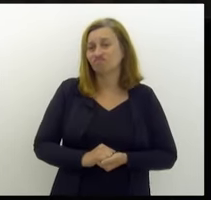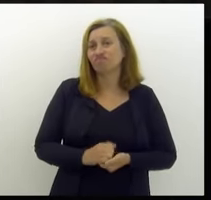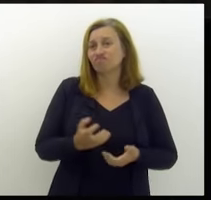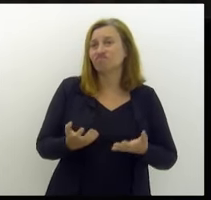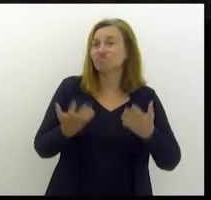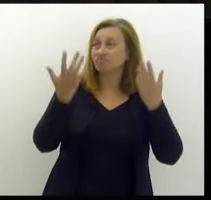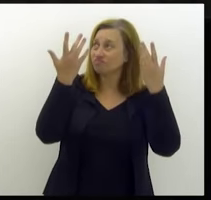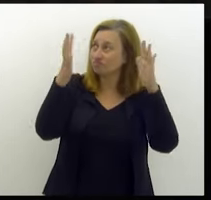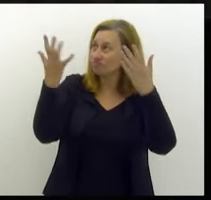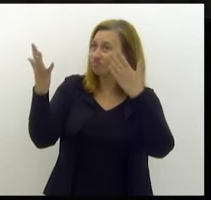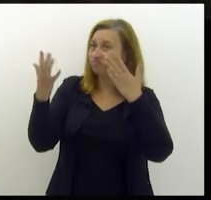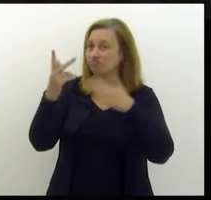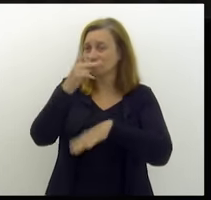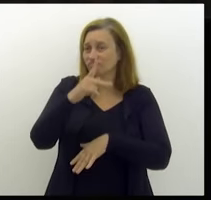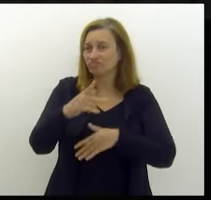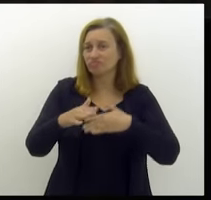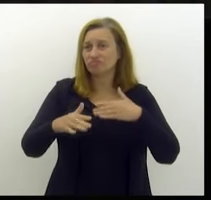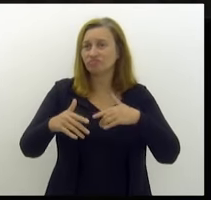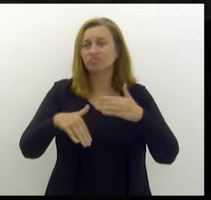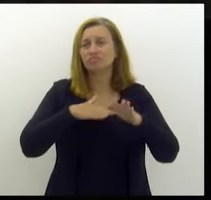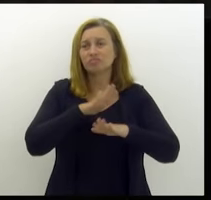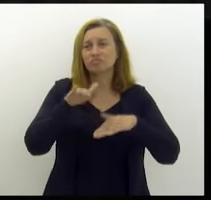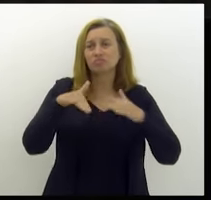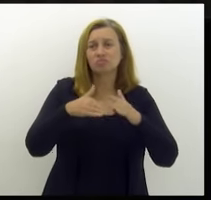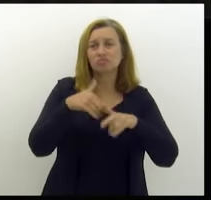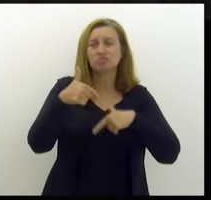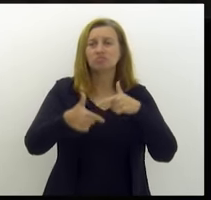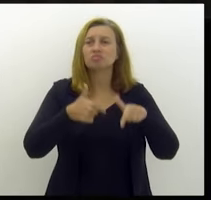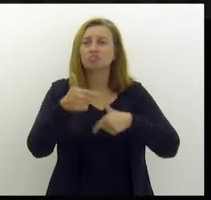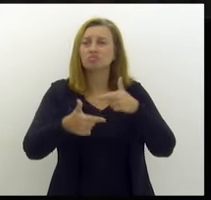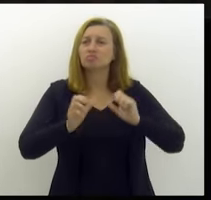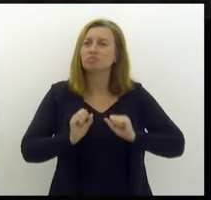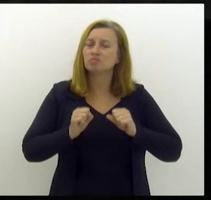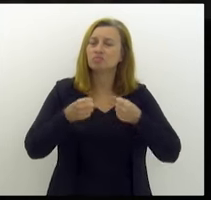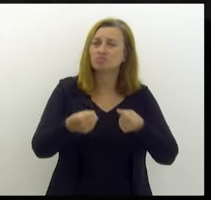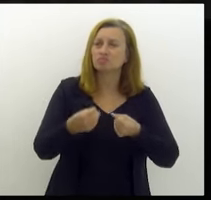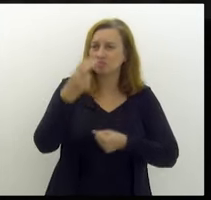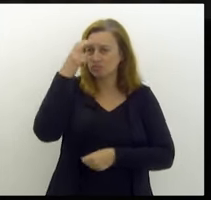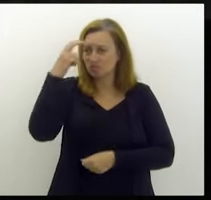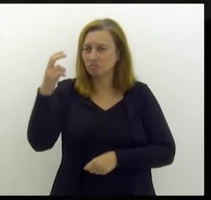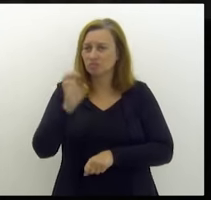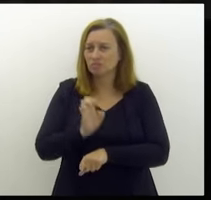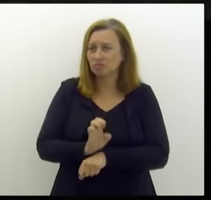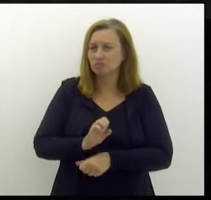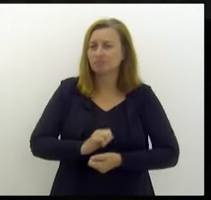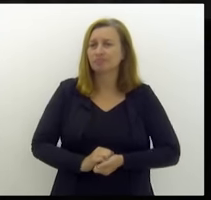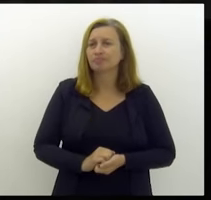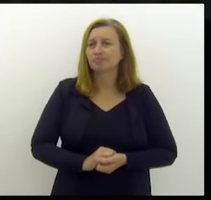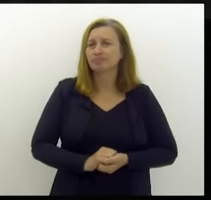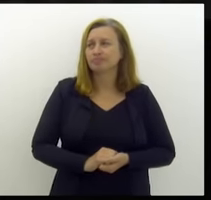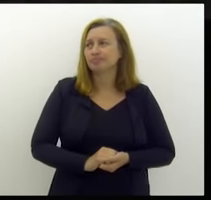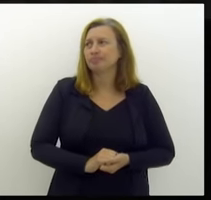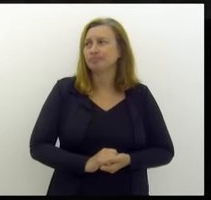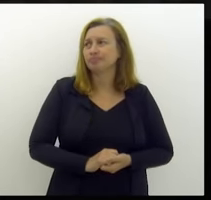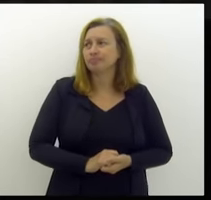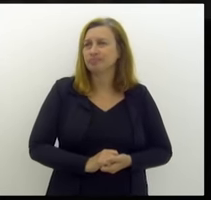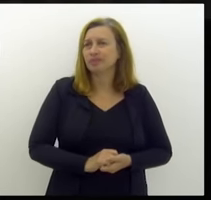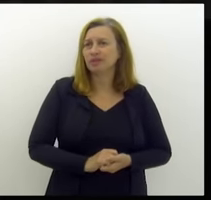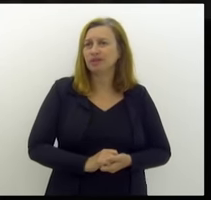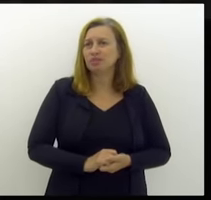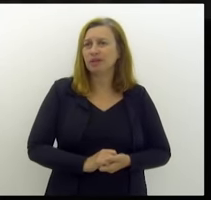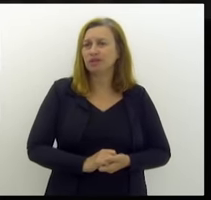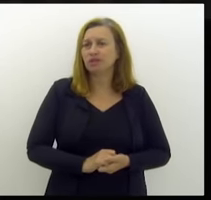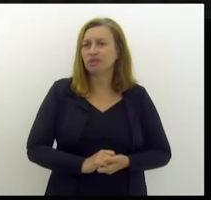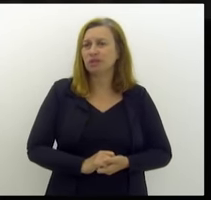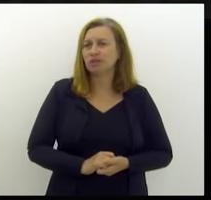saudar aqui os trabalhadores os Defensores e Defensores da cultura do nosso estado e dizer que nós não podemos